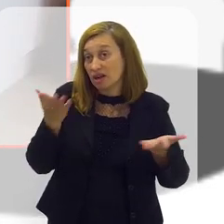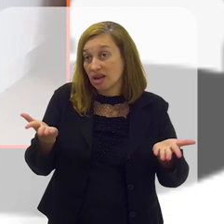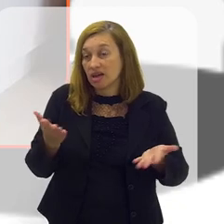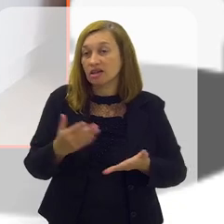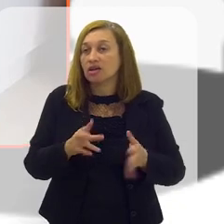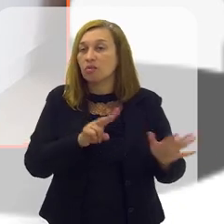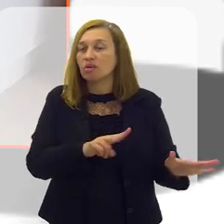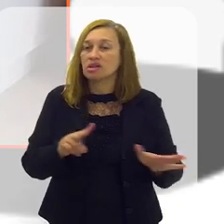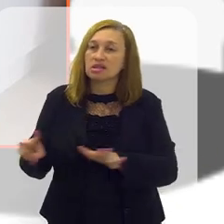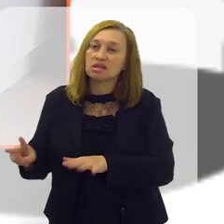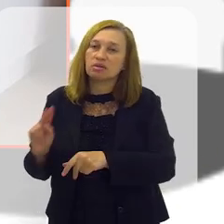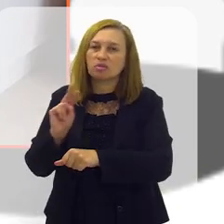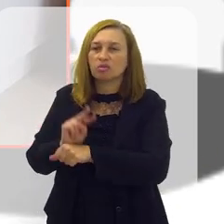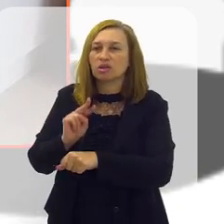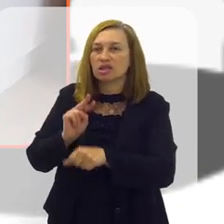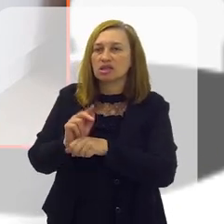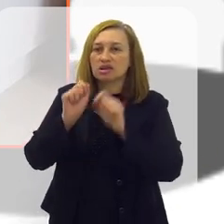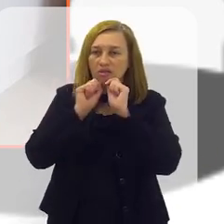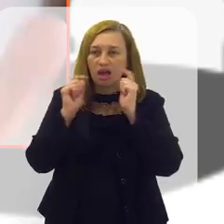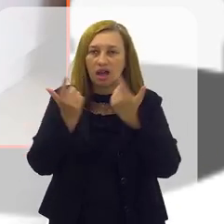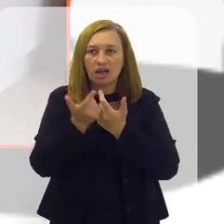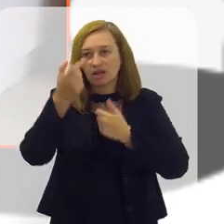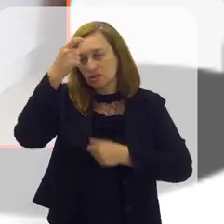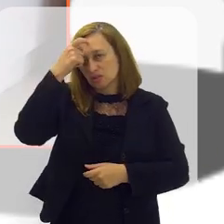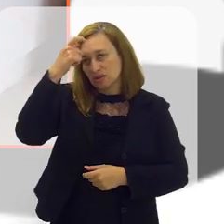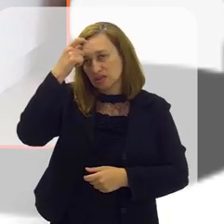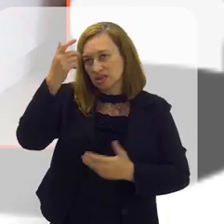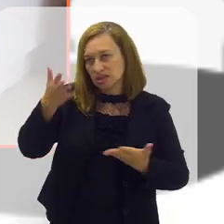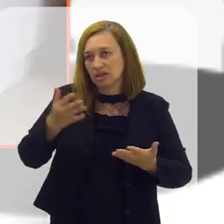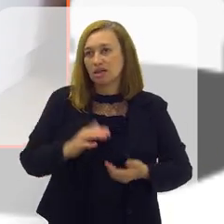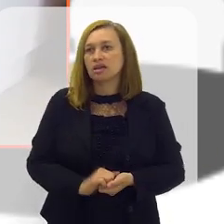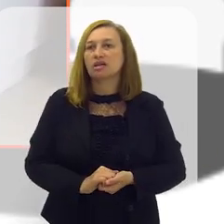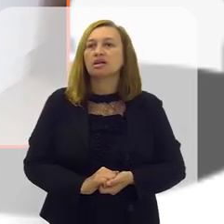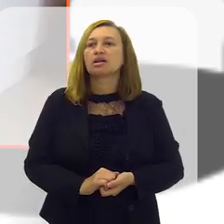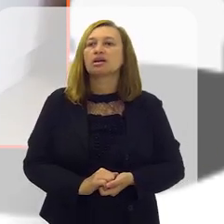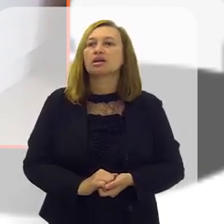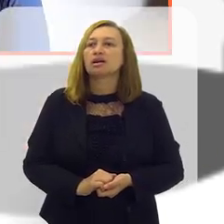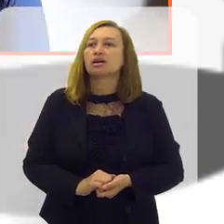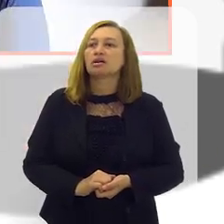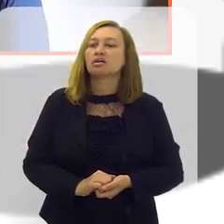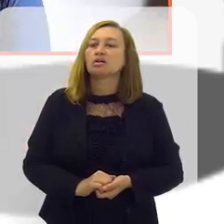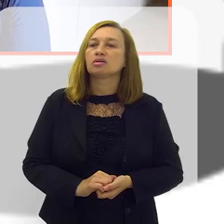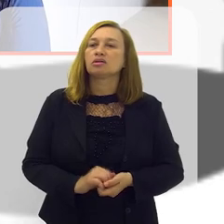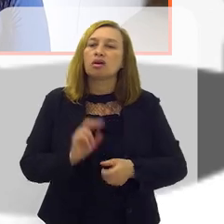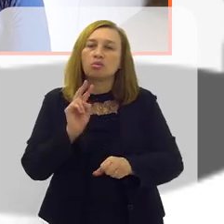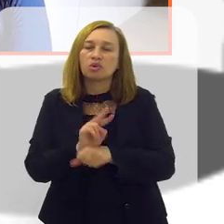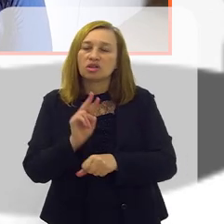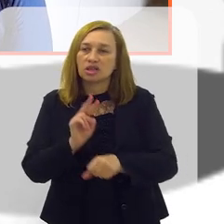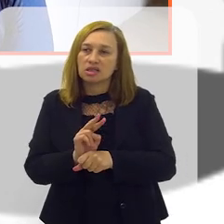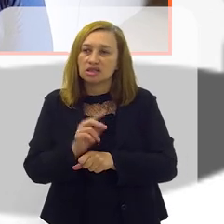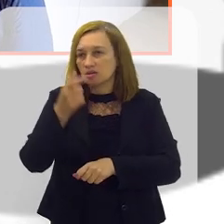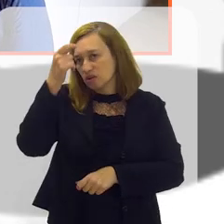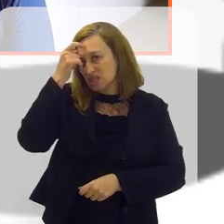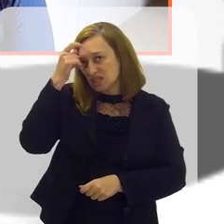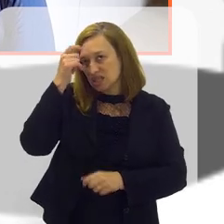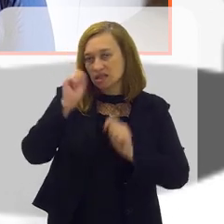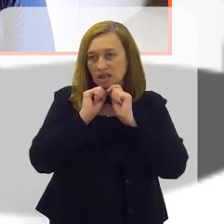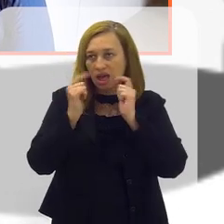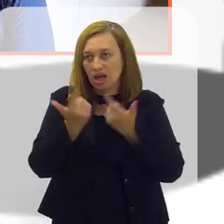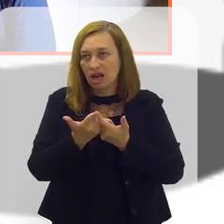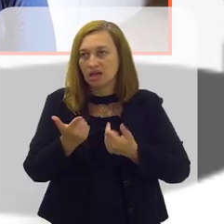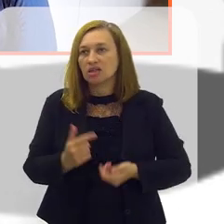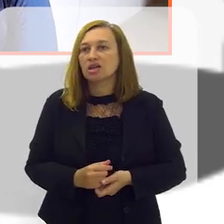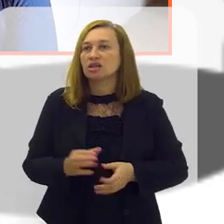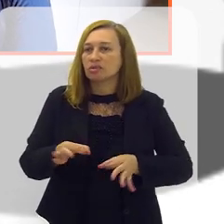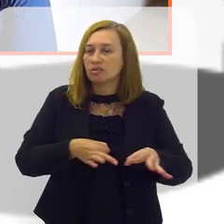pegar, né? Uma semana de prevenção na Alerj, conscientização na Alerj, não seria uma CIPAT, mas de prevenção e conscientização na